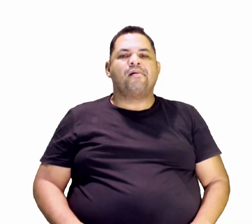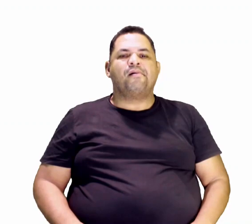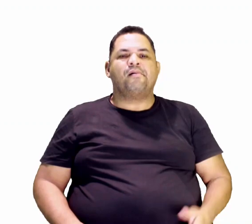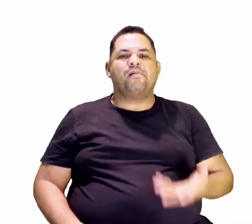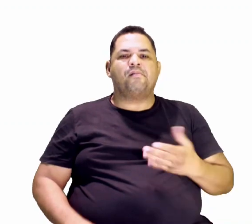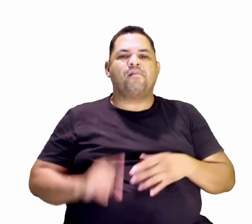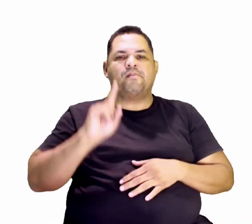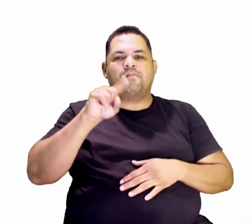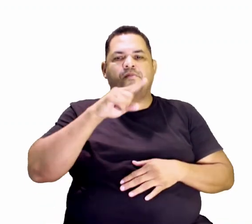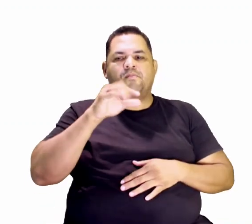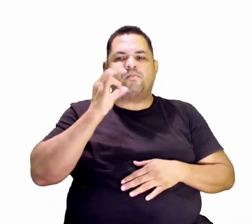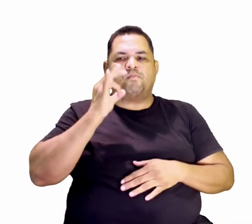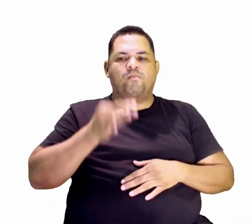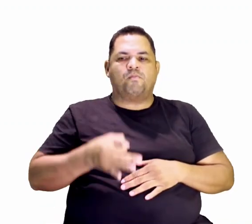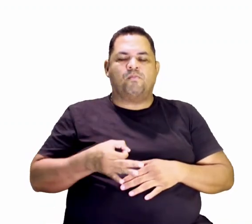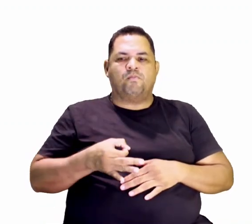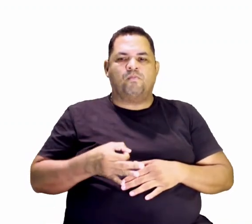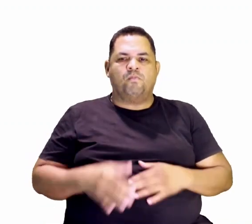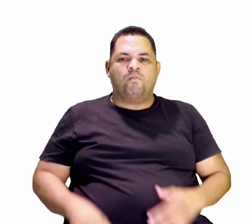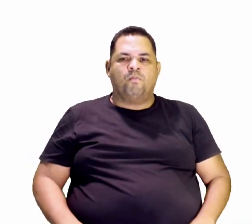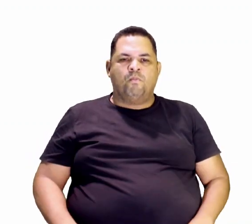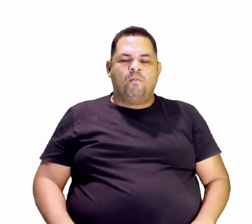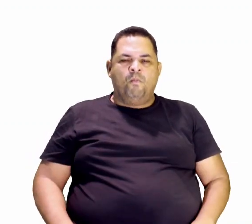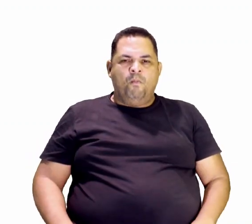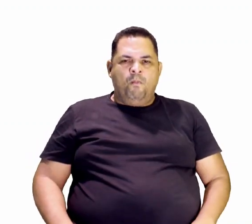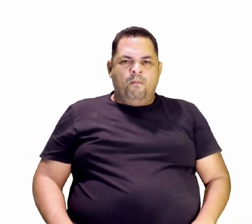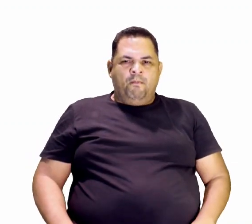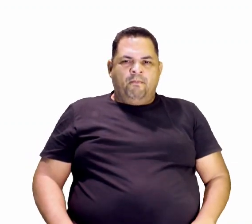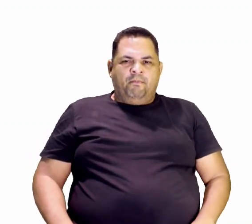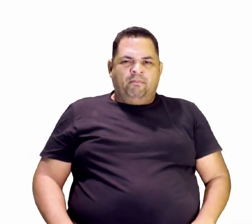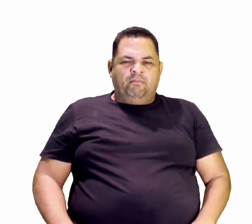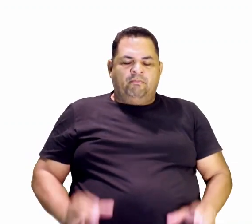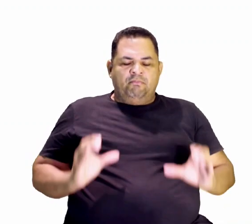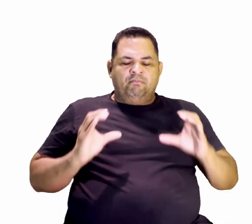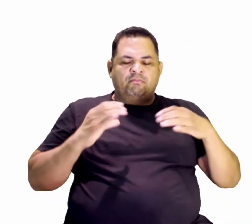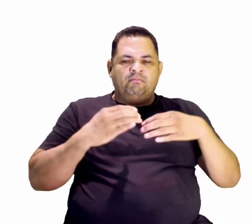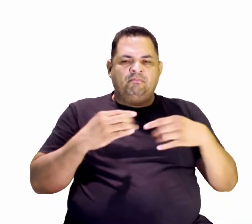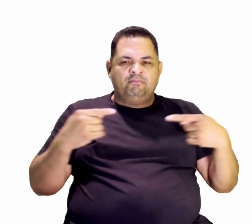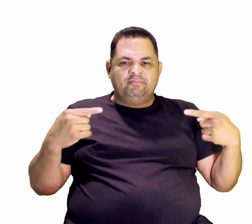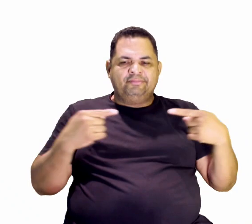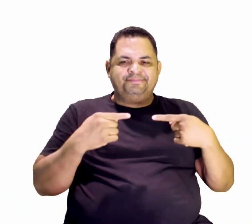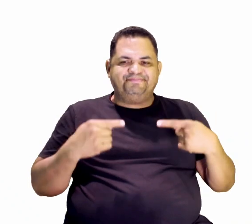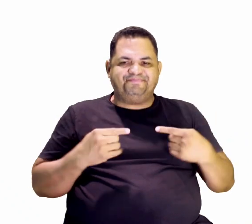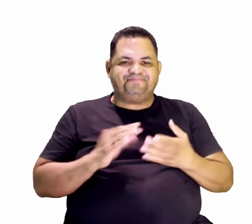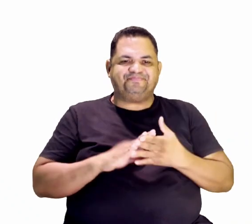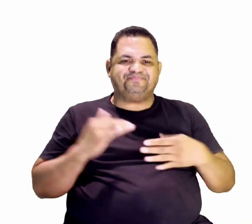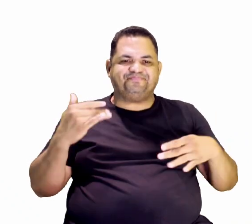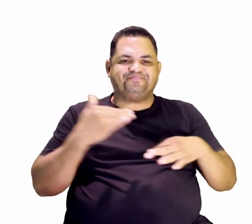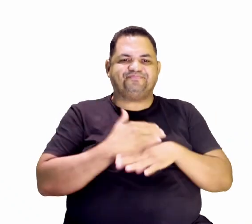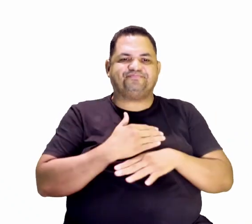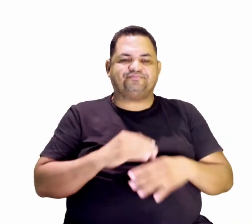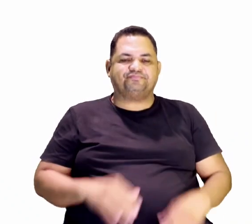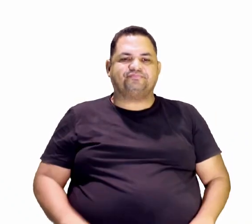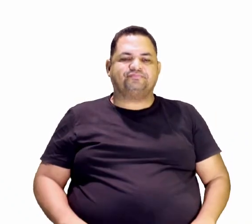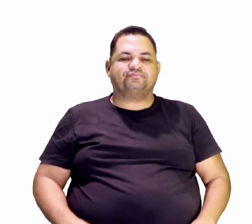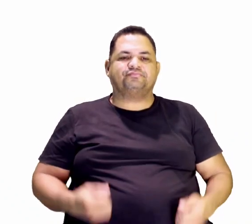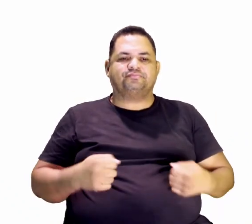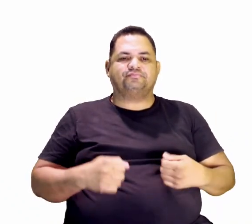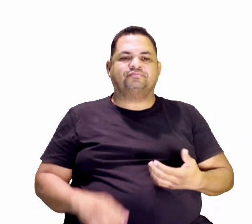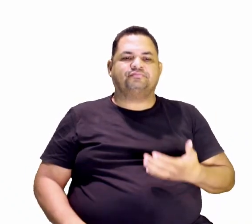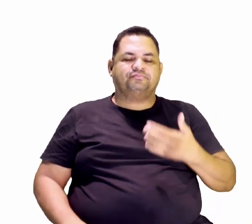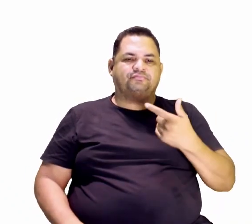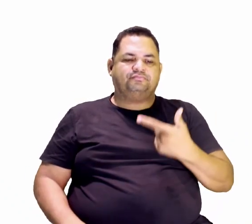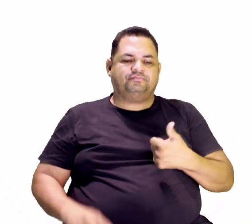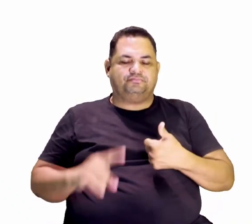assine a opção correta quanto às tribos urbanas. Então, eu tenho como possíveis respostas que